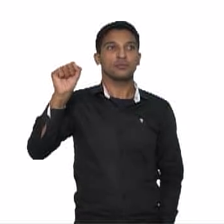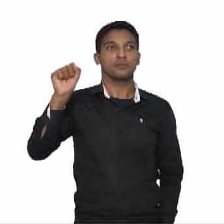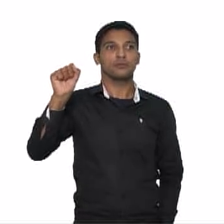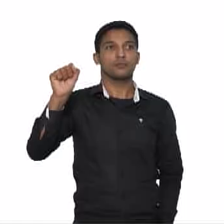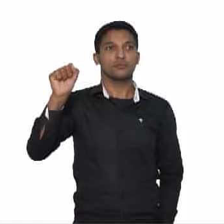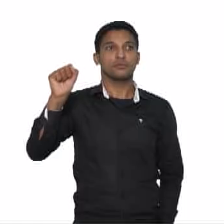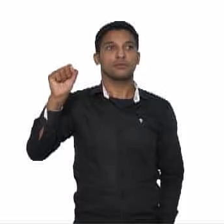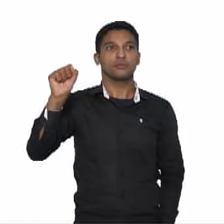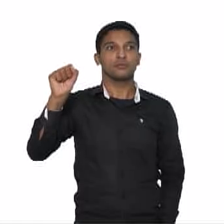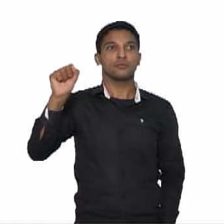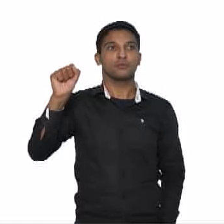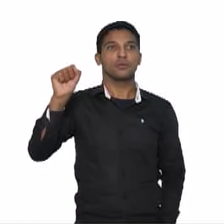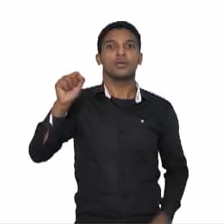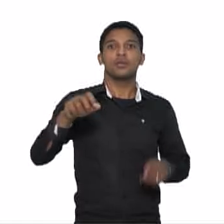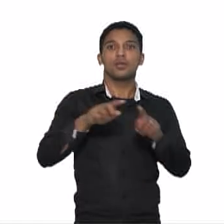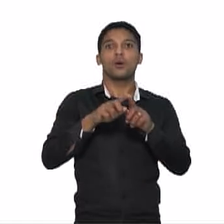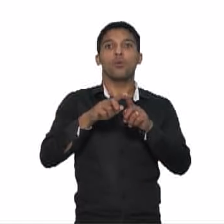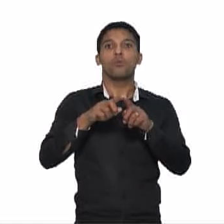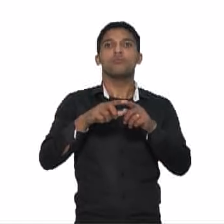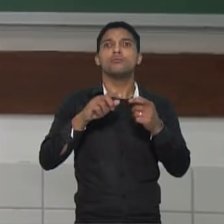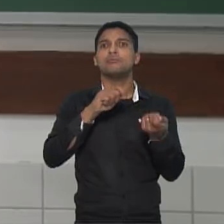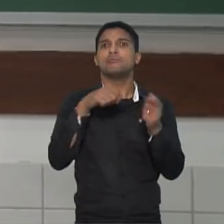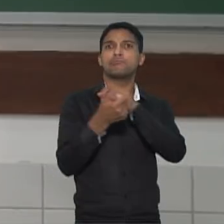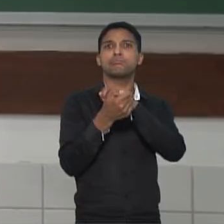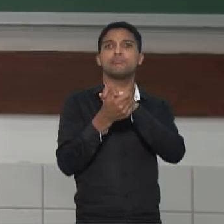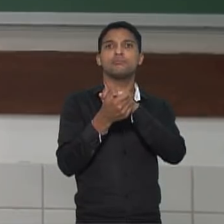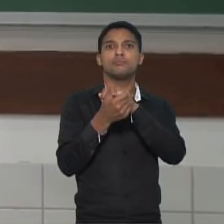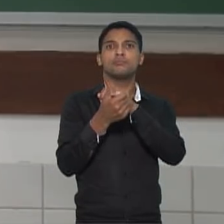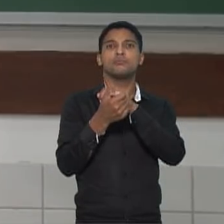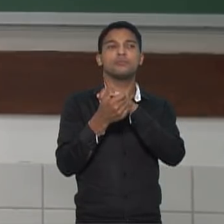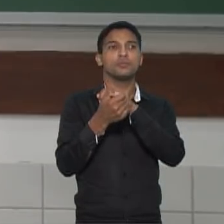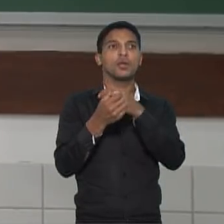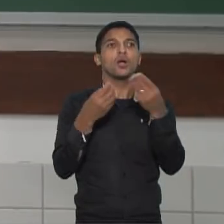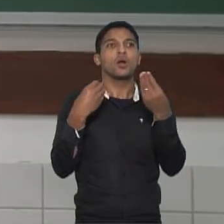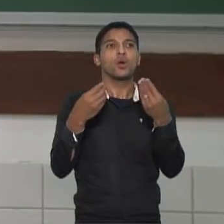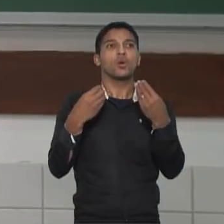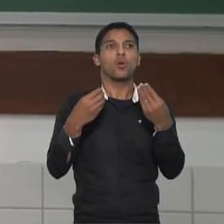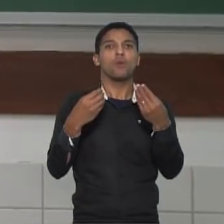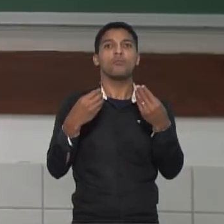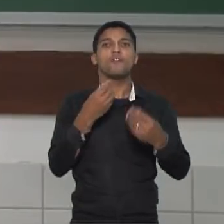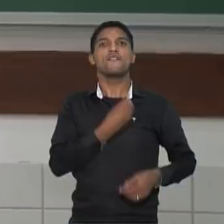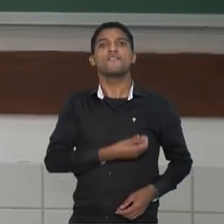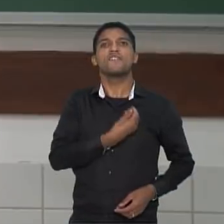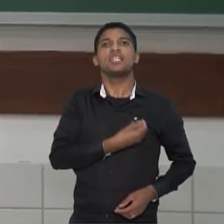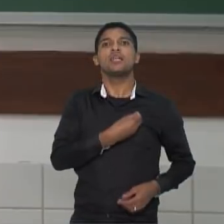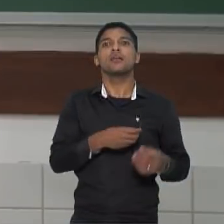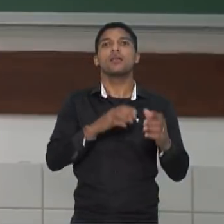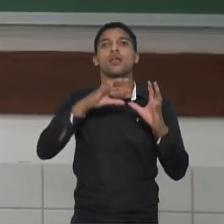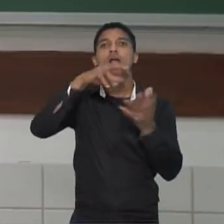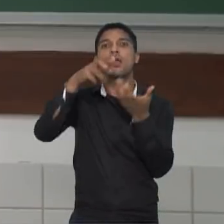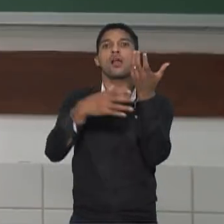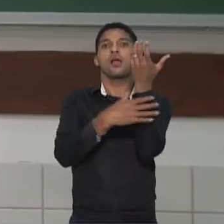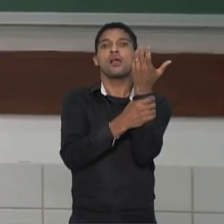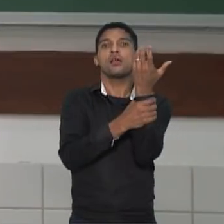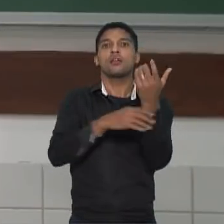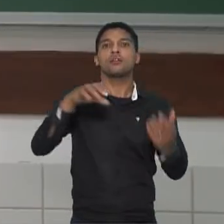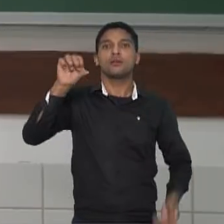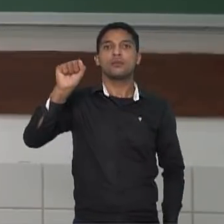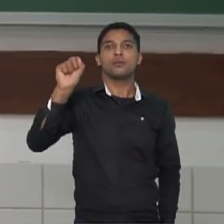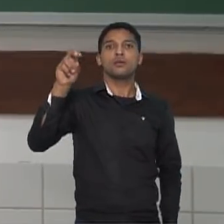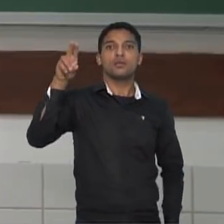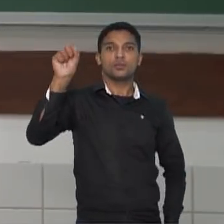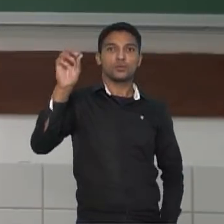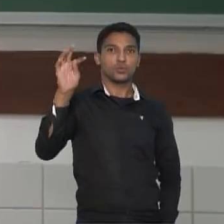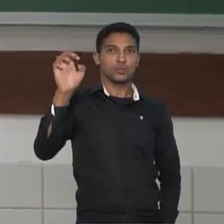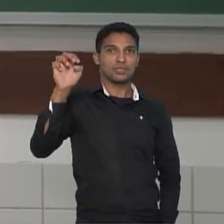e empenho na busca de soluções. Então, como ter uma vida sustentável, né? Já que tudo isso